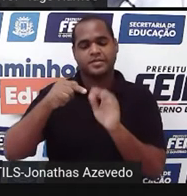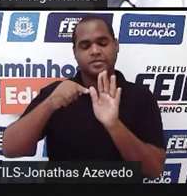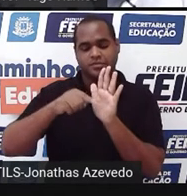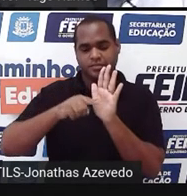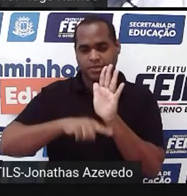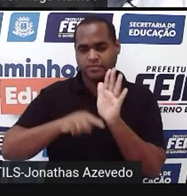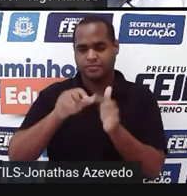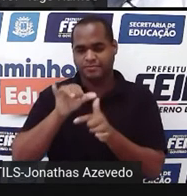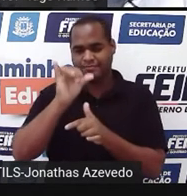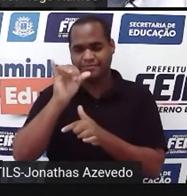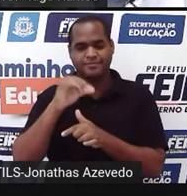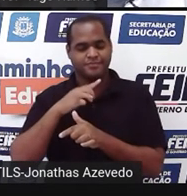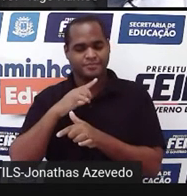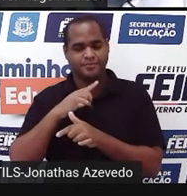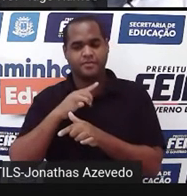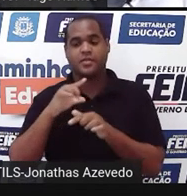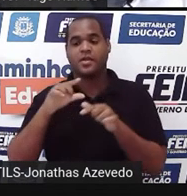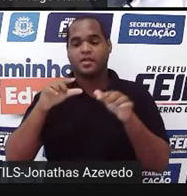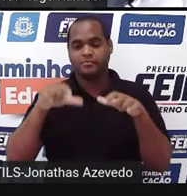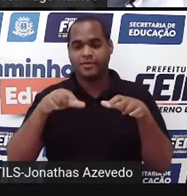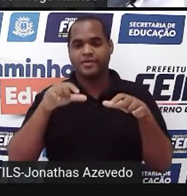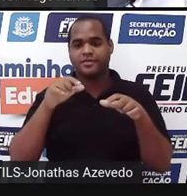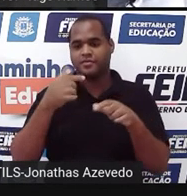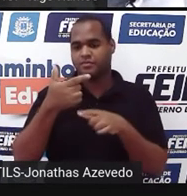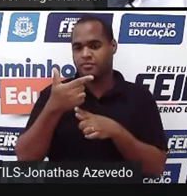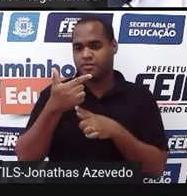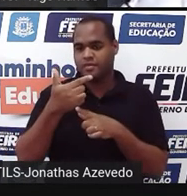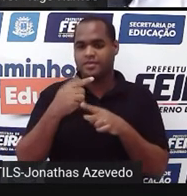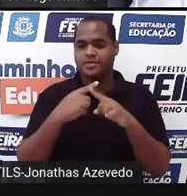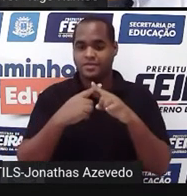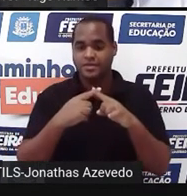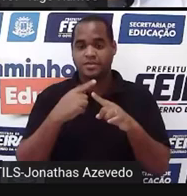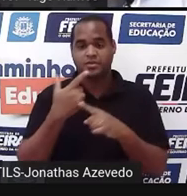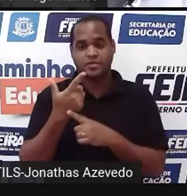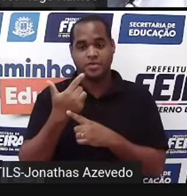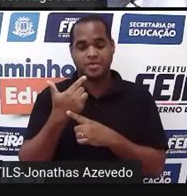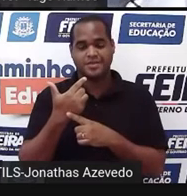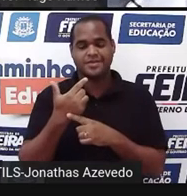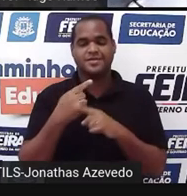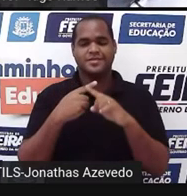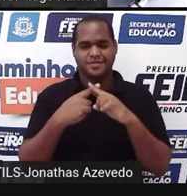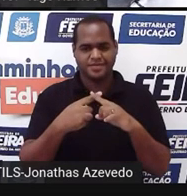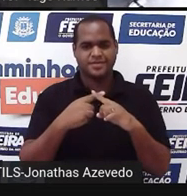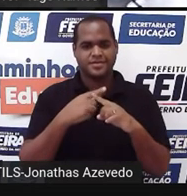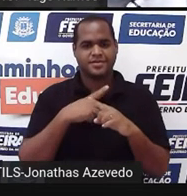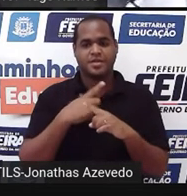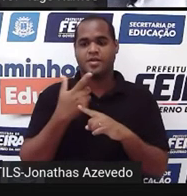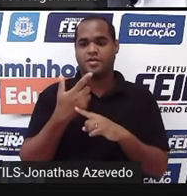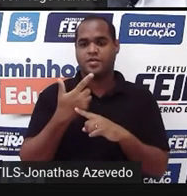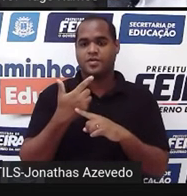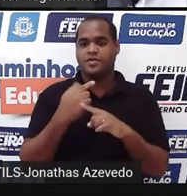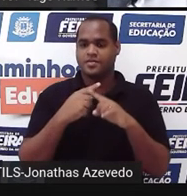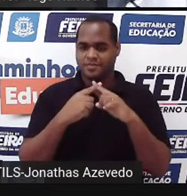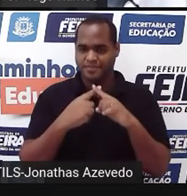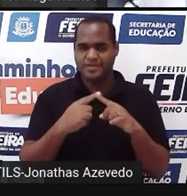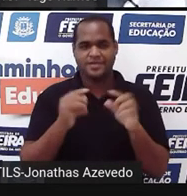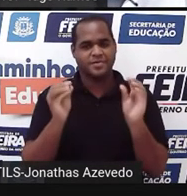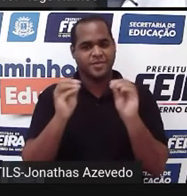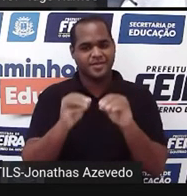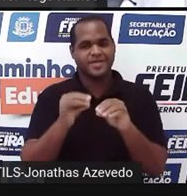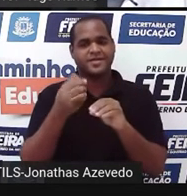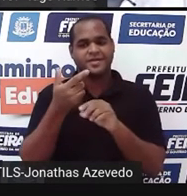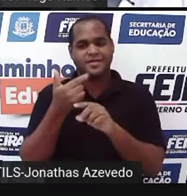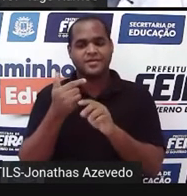Y então aonde tem 12 x que é 12 vezes x eu vou colocar 12 vezes